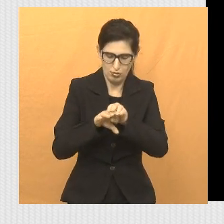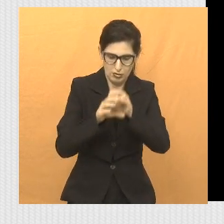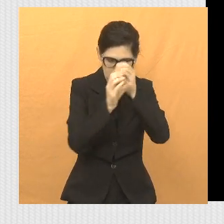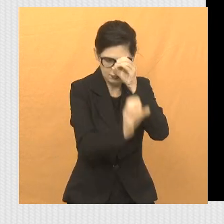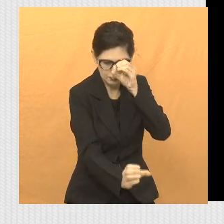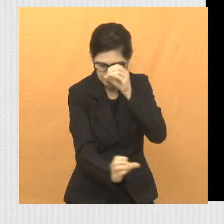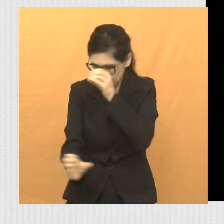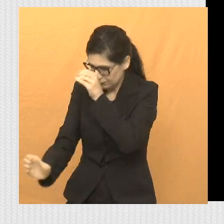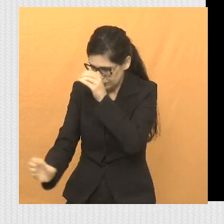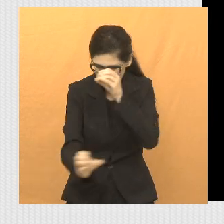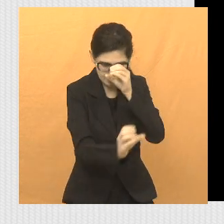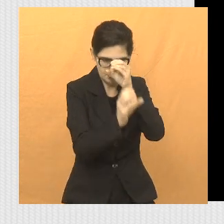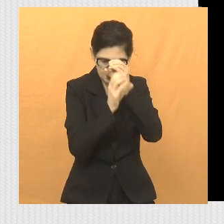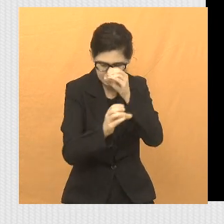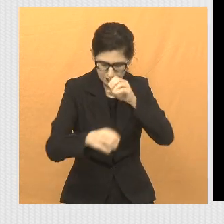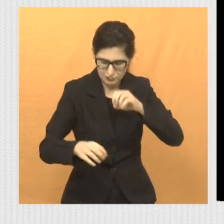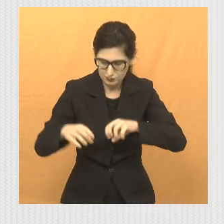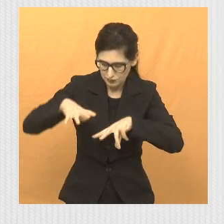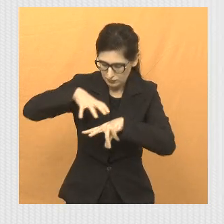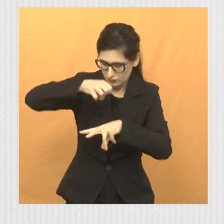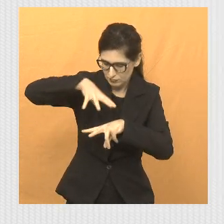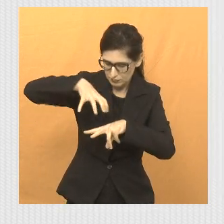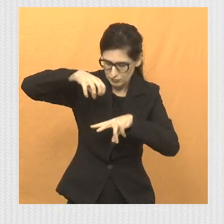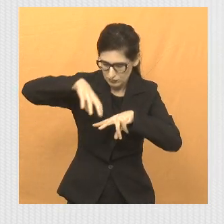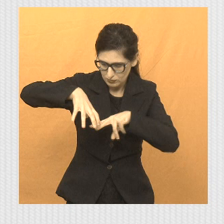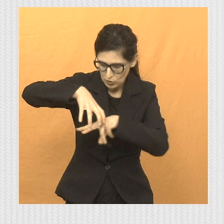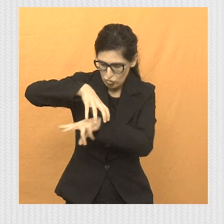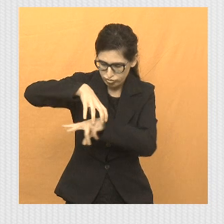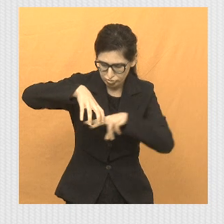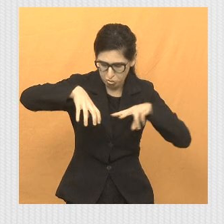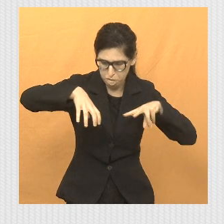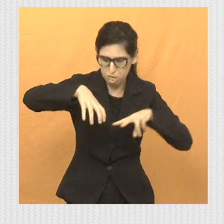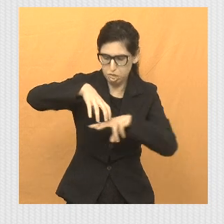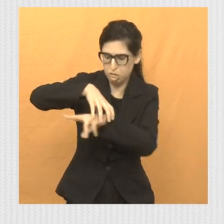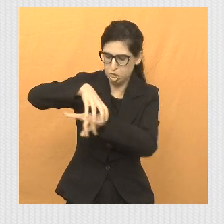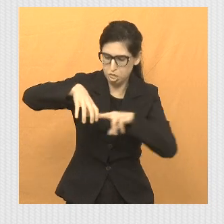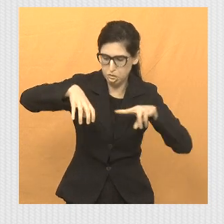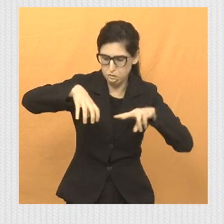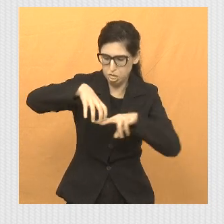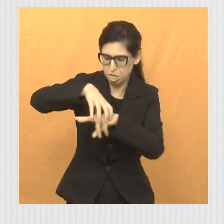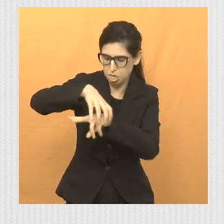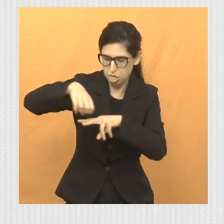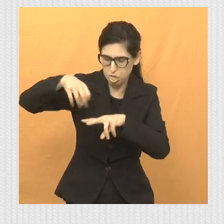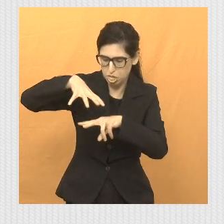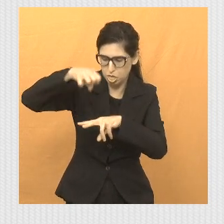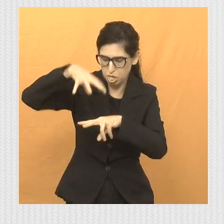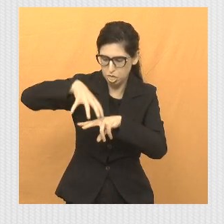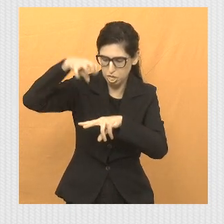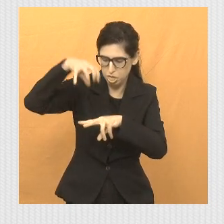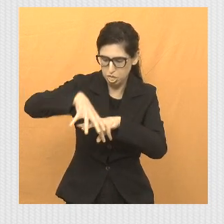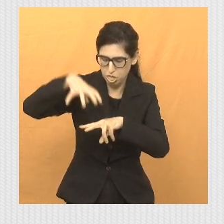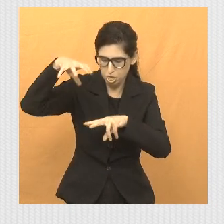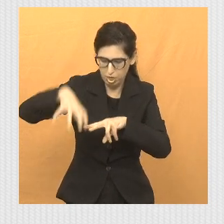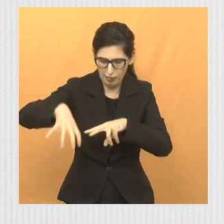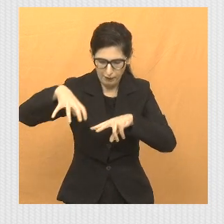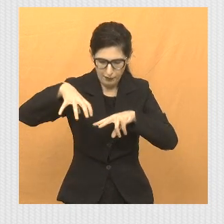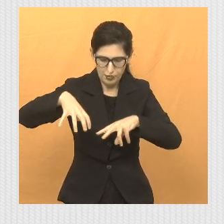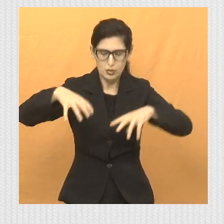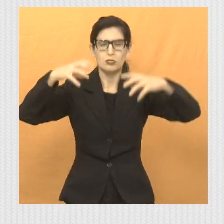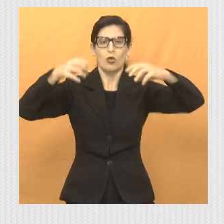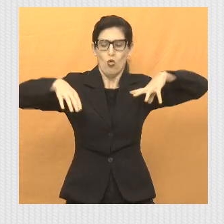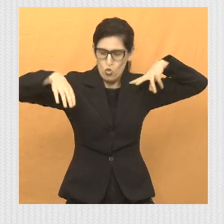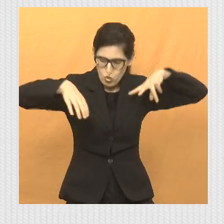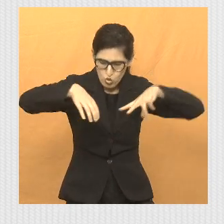URC, Unidade de Radiologia Clínica, onde são realizados os exames de ressonância